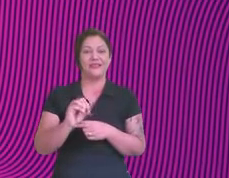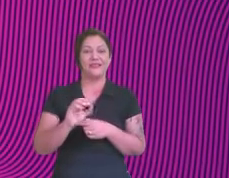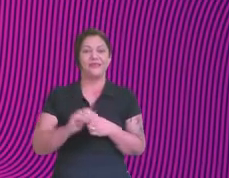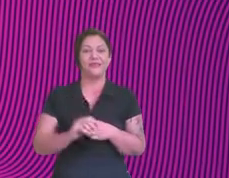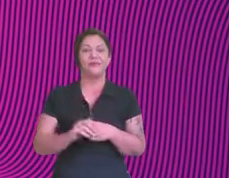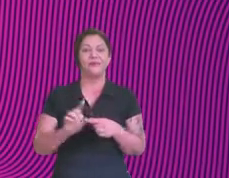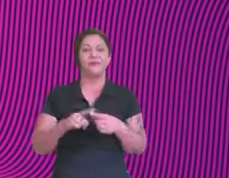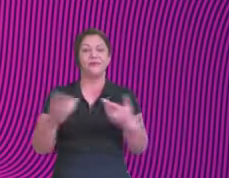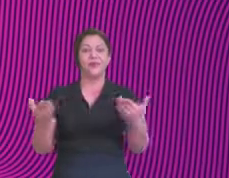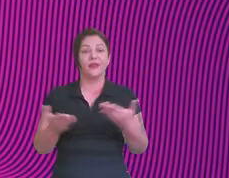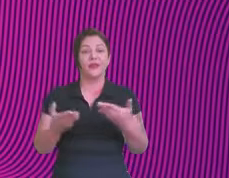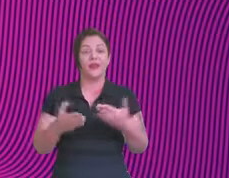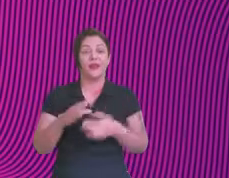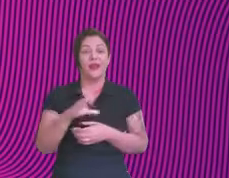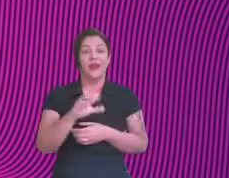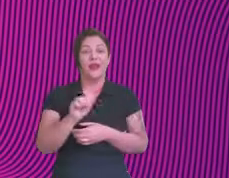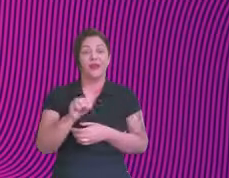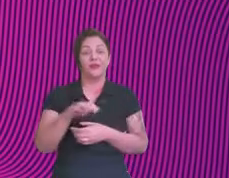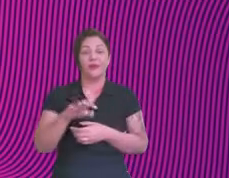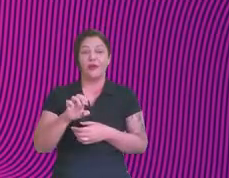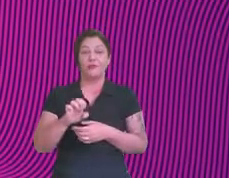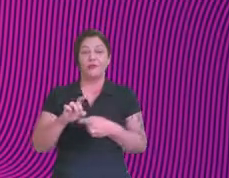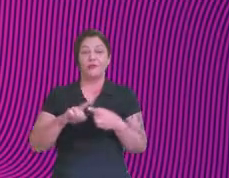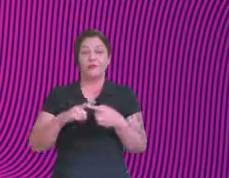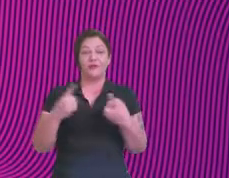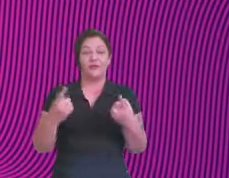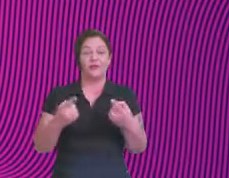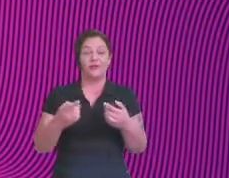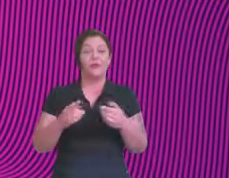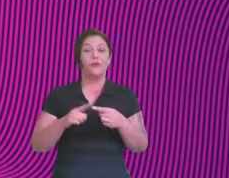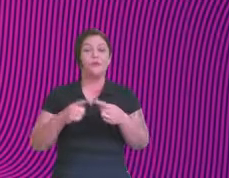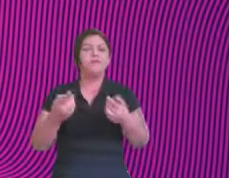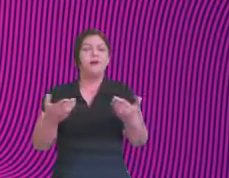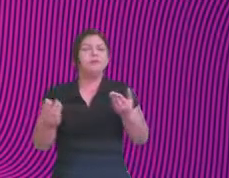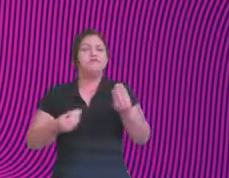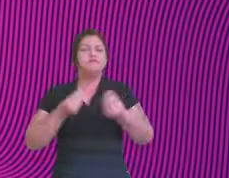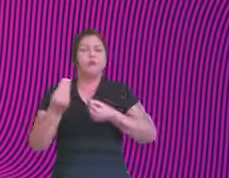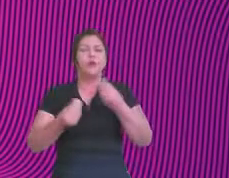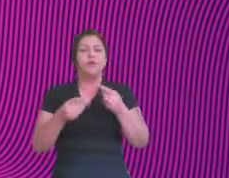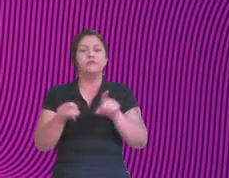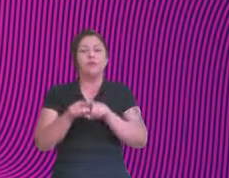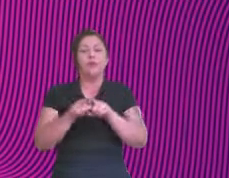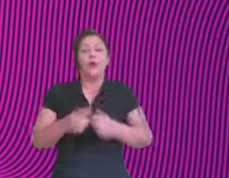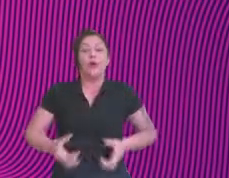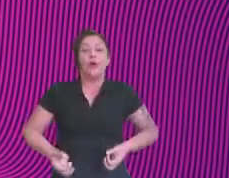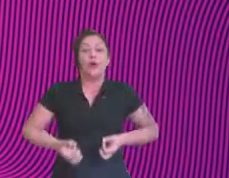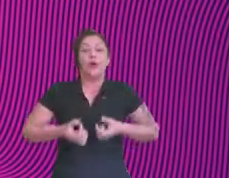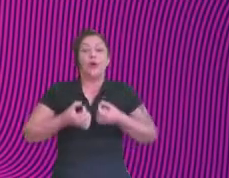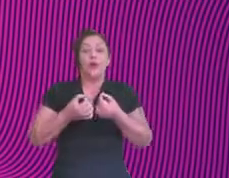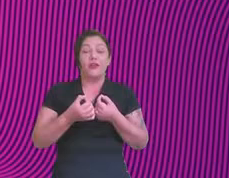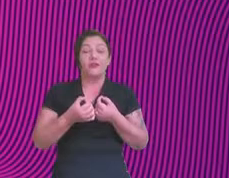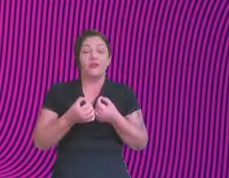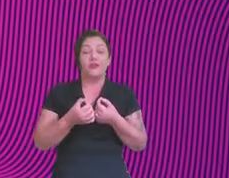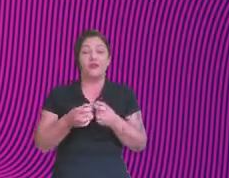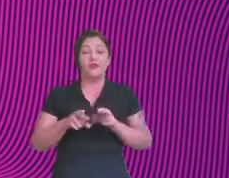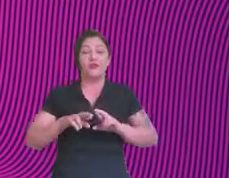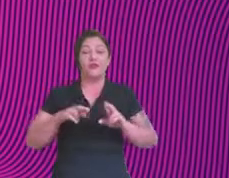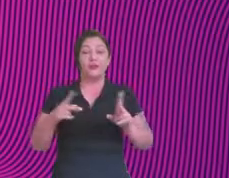participando aqui da discussão, junto com a doutora Kelly Borges Araújo, que é oncologista clínica e pesquisadora do Instituto COI.